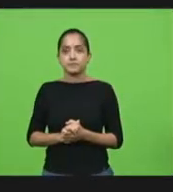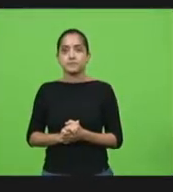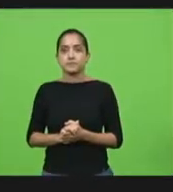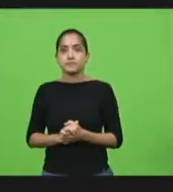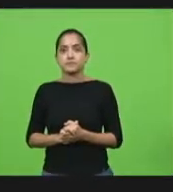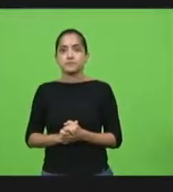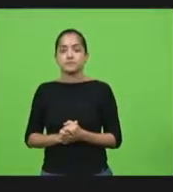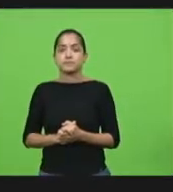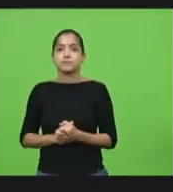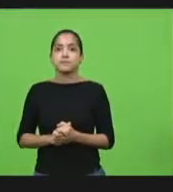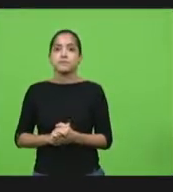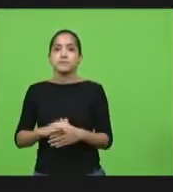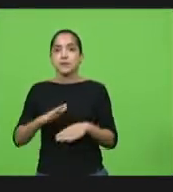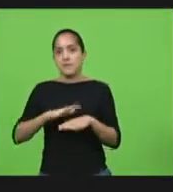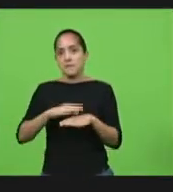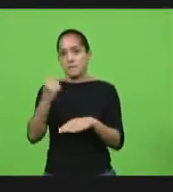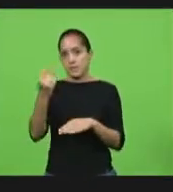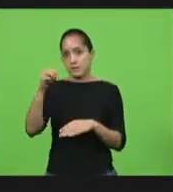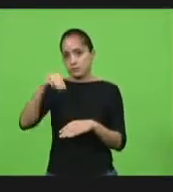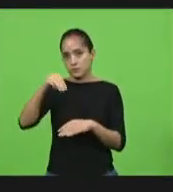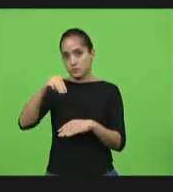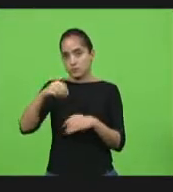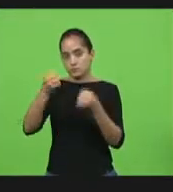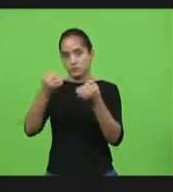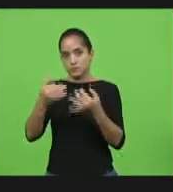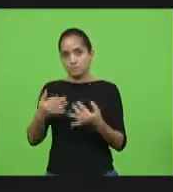senhor tem mais um minuto para concluir. Novamente.